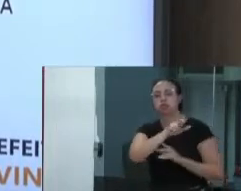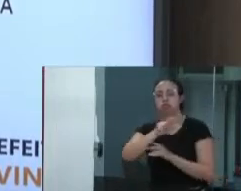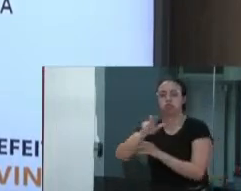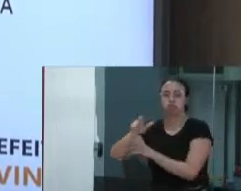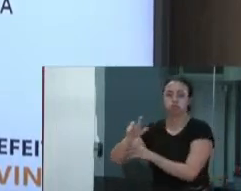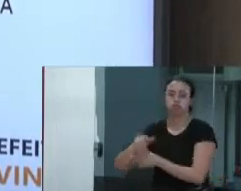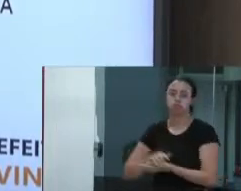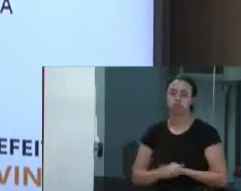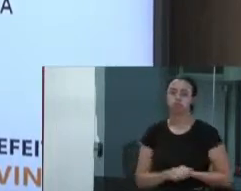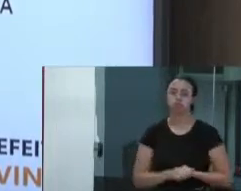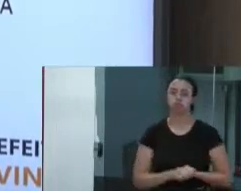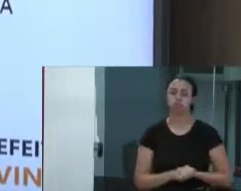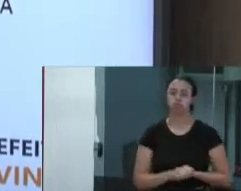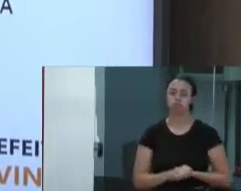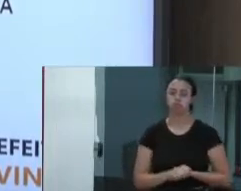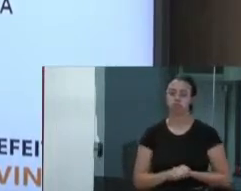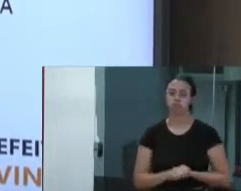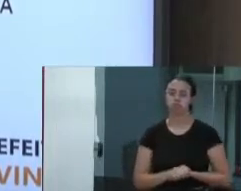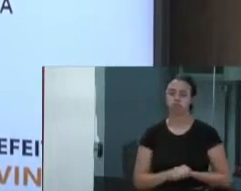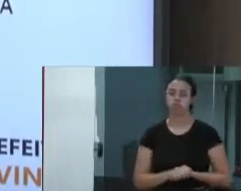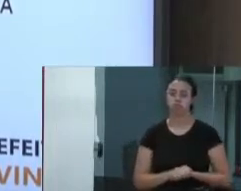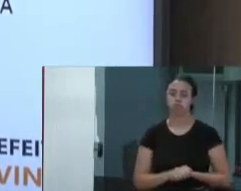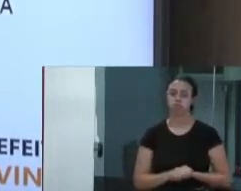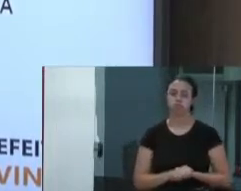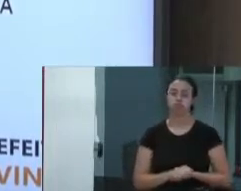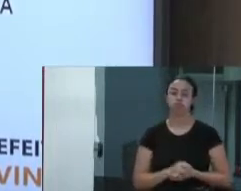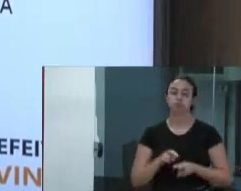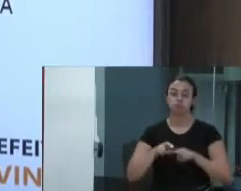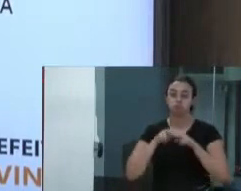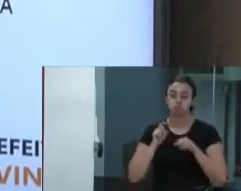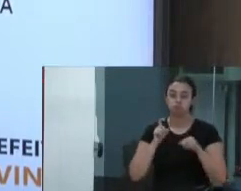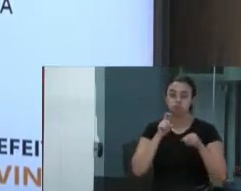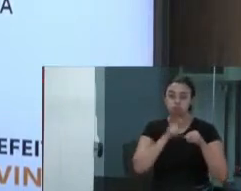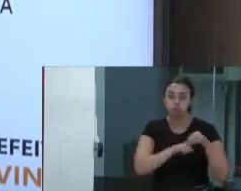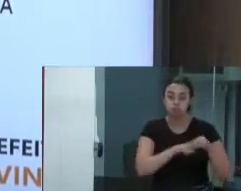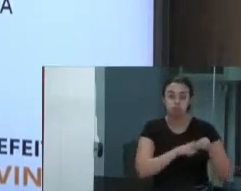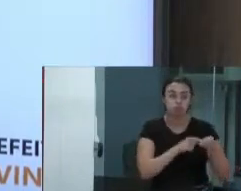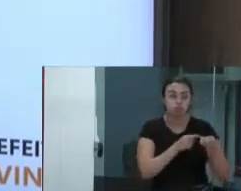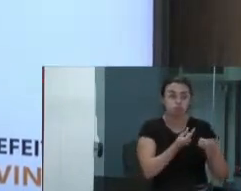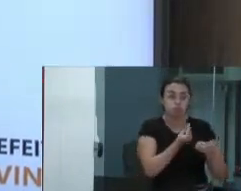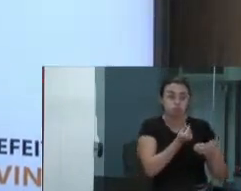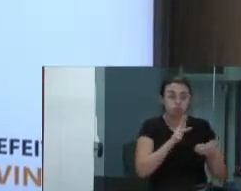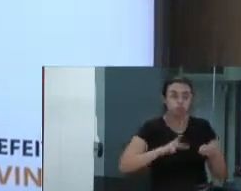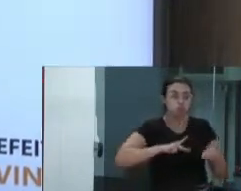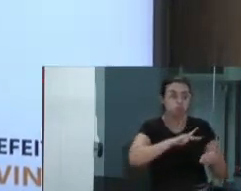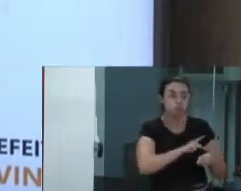de contas, foi devolvido aos cofres públicos, né, mais de 700 mil reais.